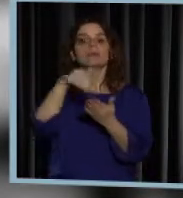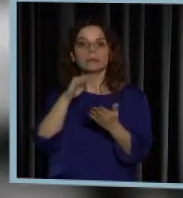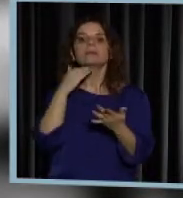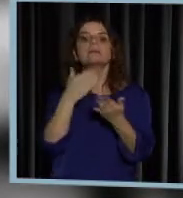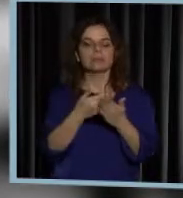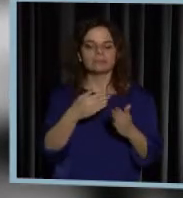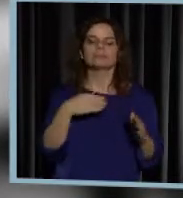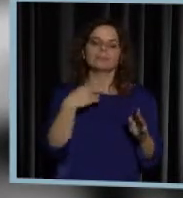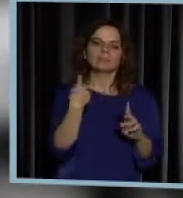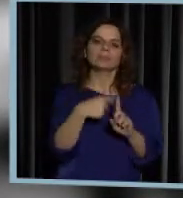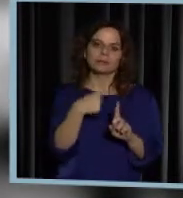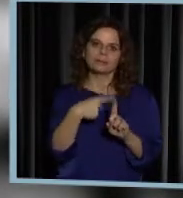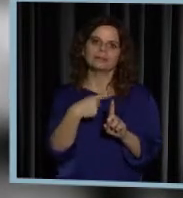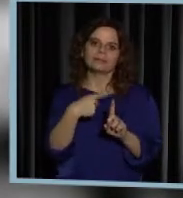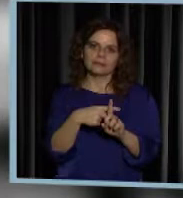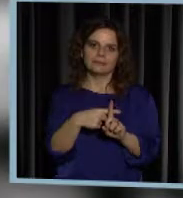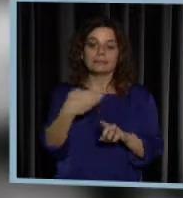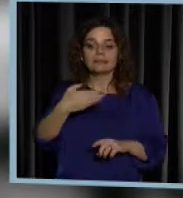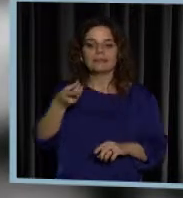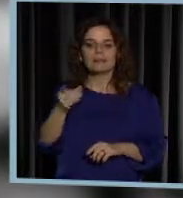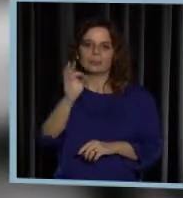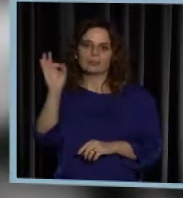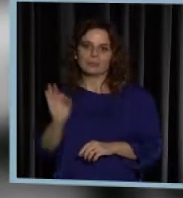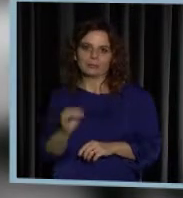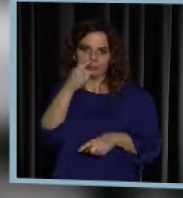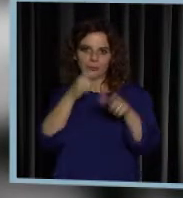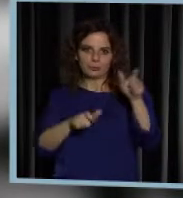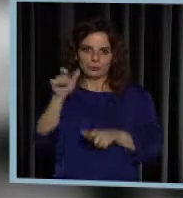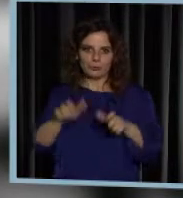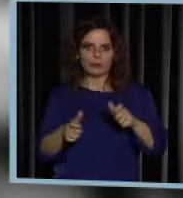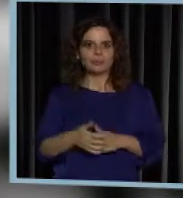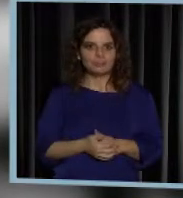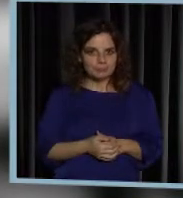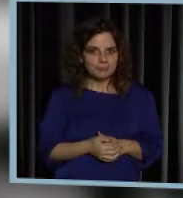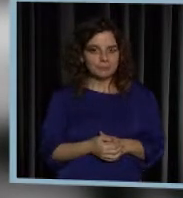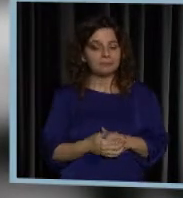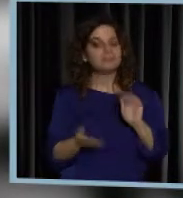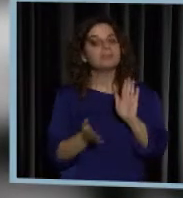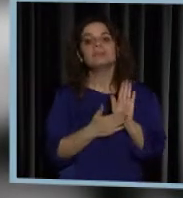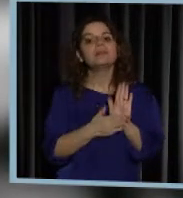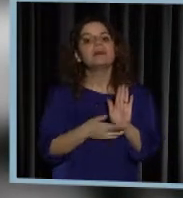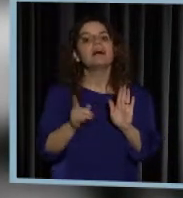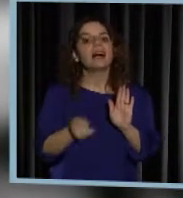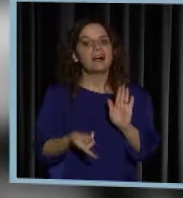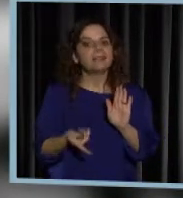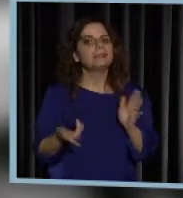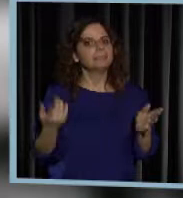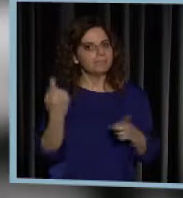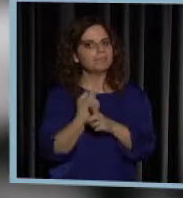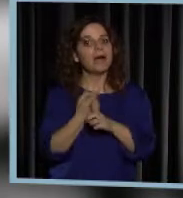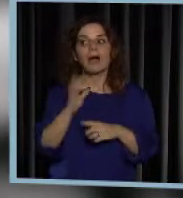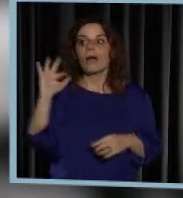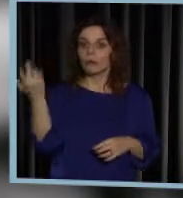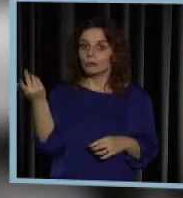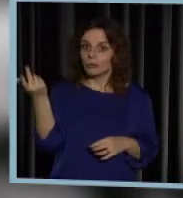consideradas positivas por 79% da população, demonstrando como o que